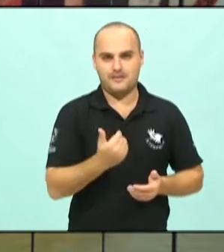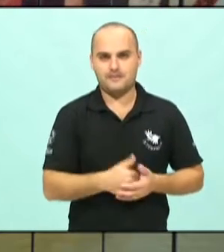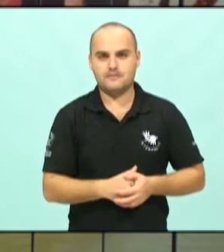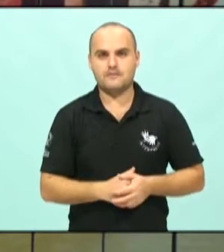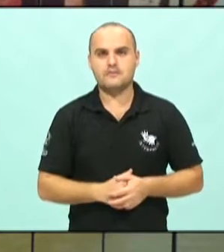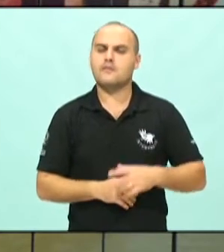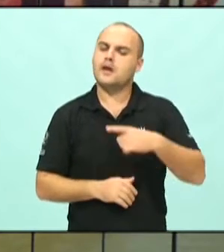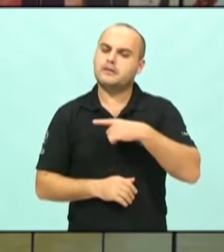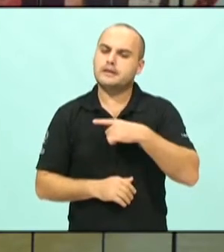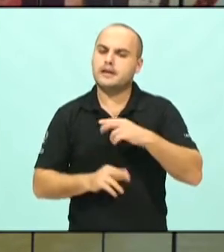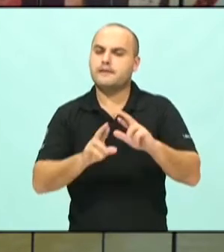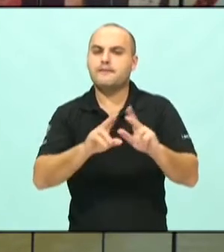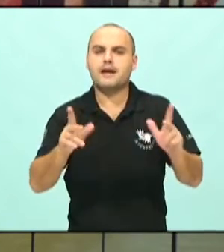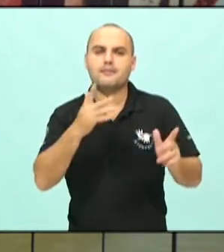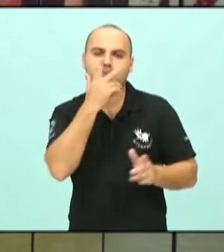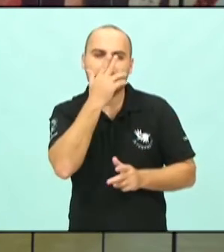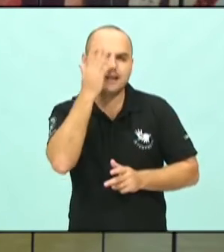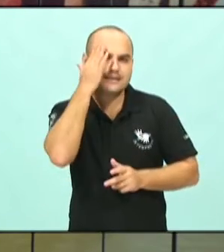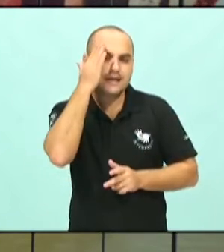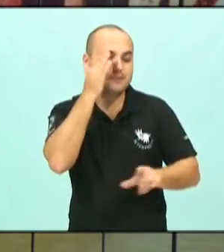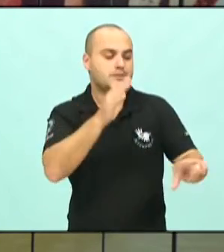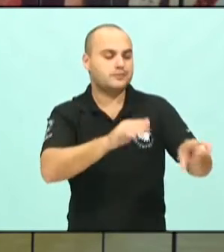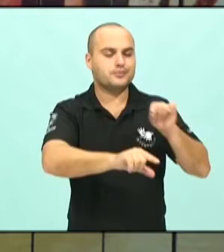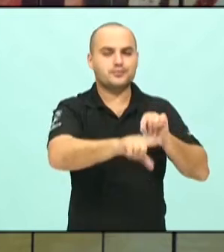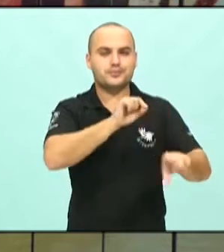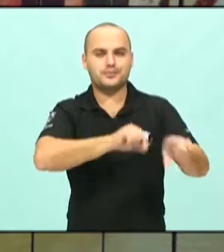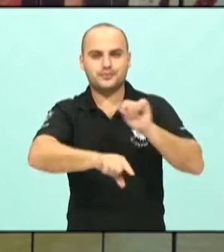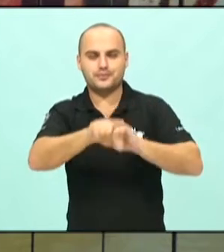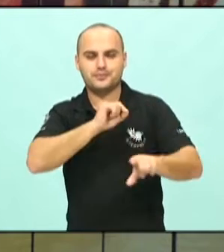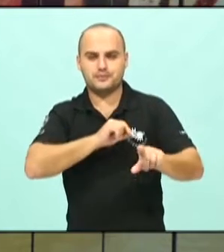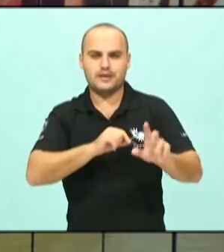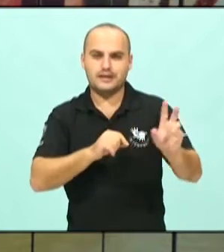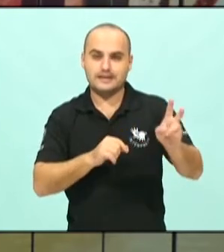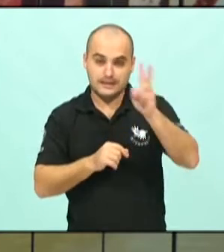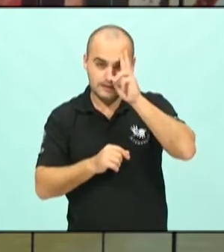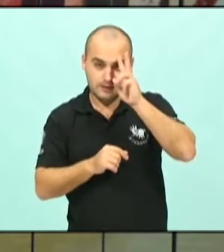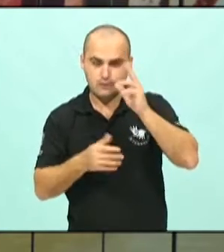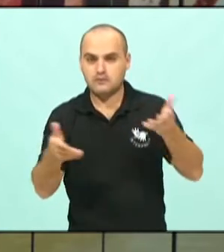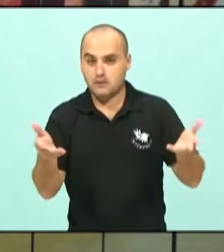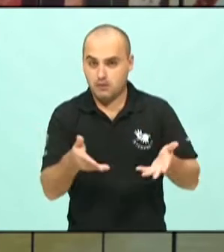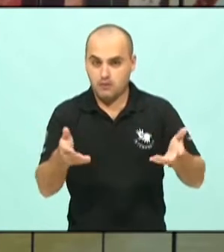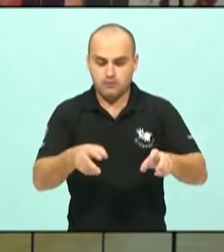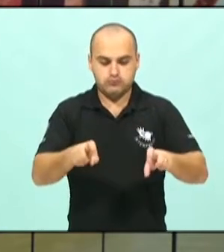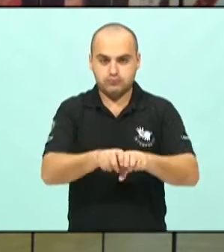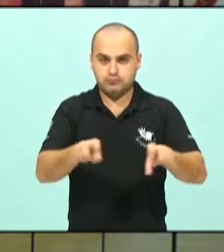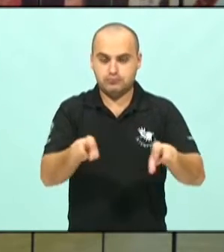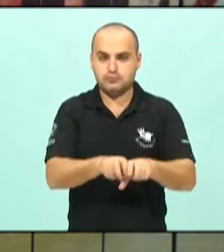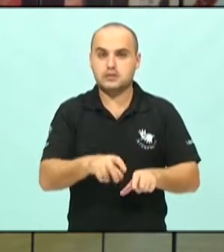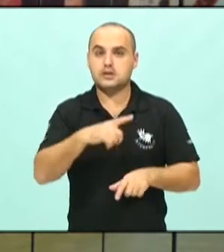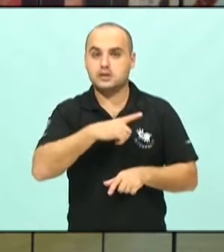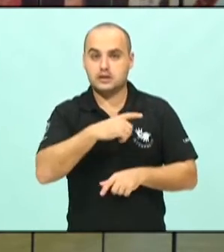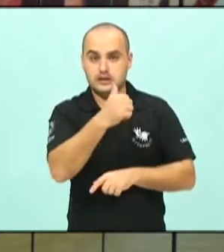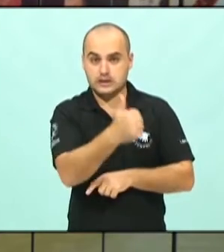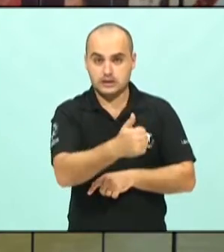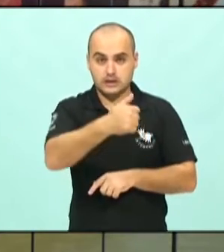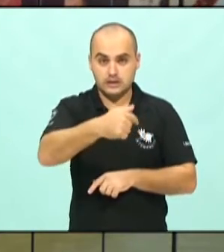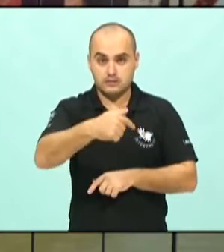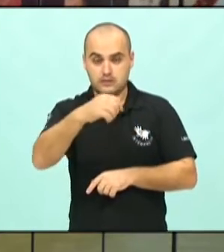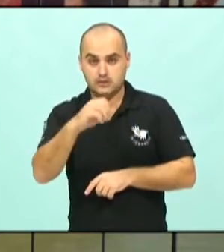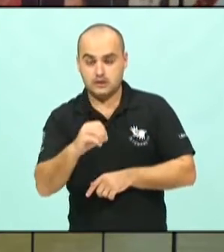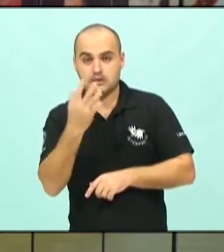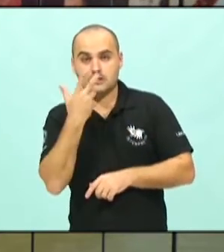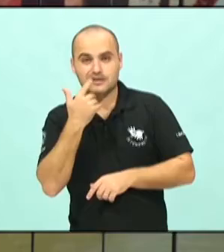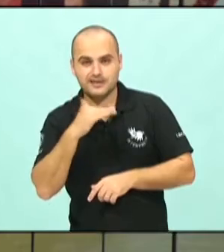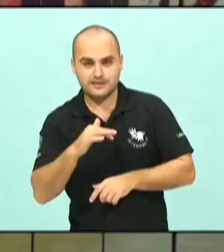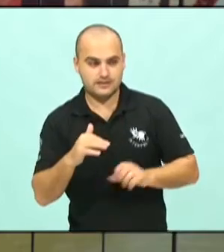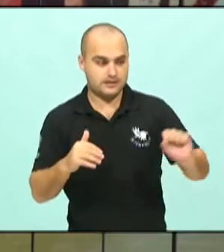vários, a gente pode dizer que é peneiras, né? Na segunda-feira agora, o pessoal do futebol de salão fez um lançamento, botaram 170 crianças da faixa etária